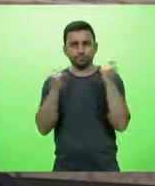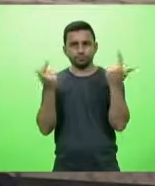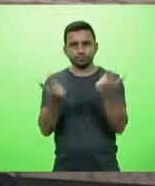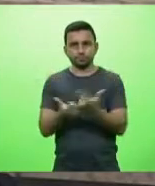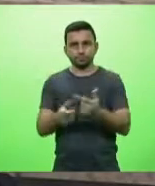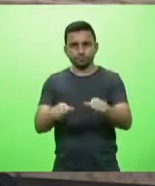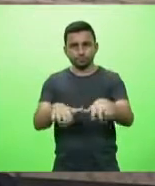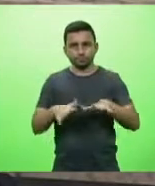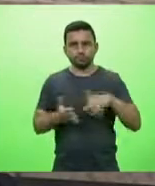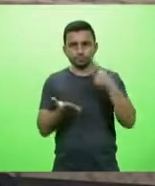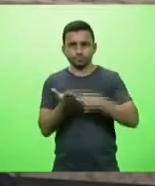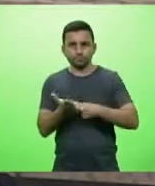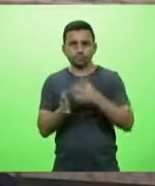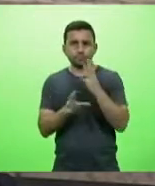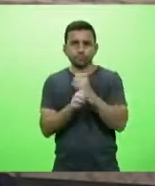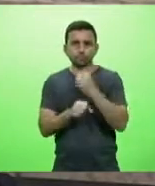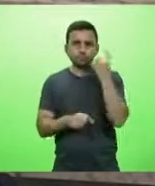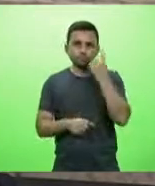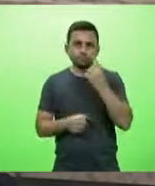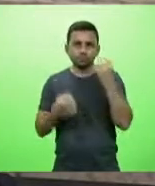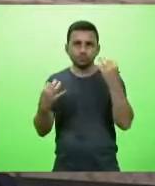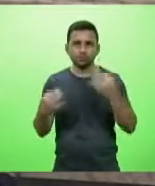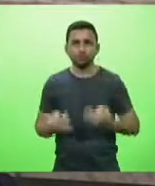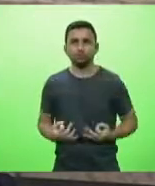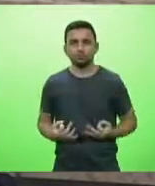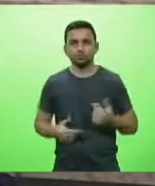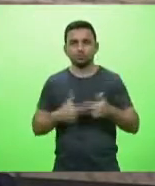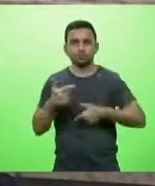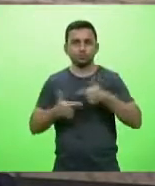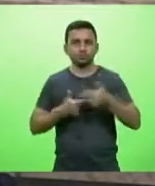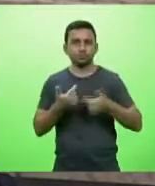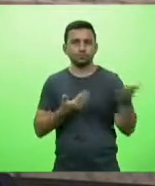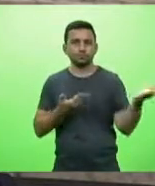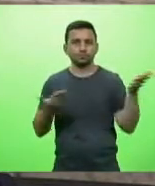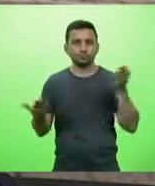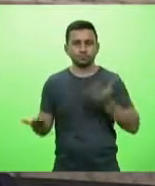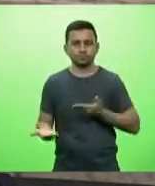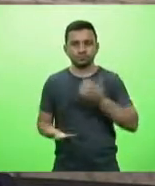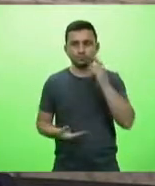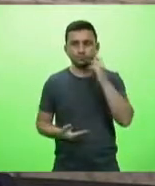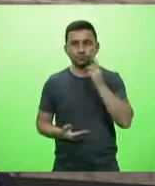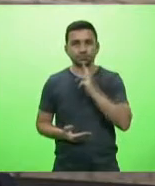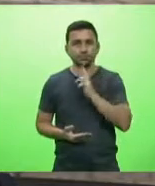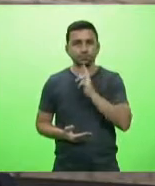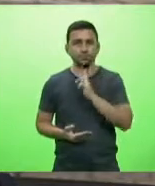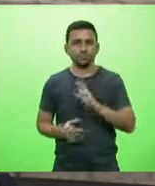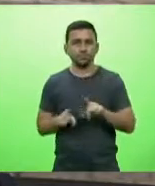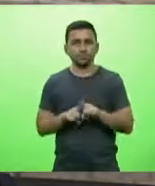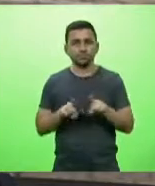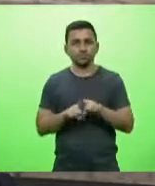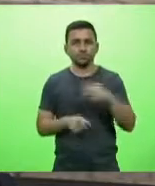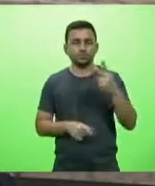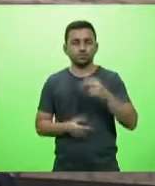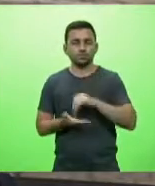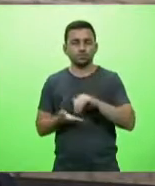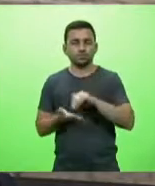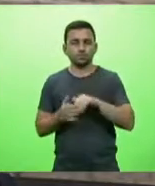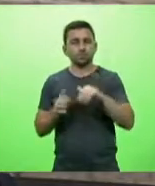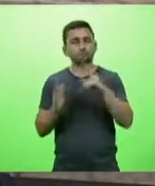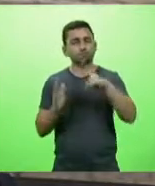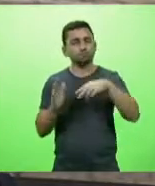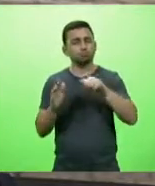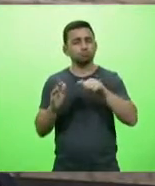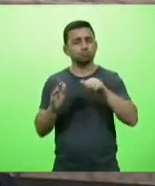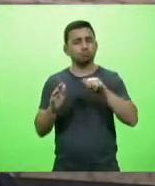ordinária. Havendo o quórum regimental, o senhor presidente declarou abertos os trabalhos e convidou o senhor deputado Rodrigo Minotto, segundo secretário, para proceder à leitura da ata da sessão anterior, que, em